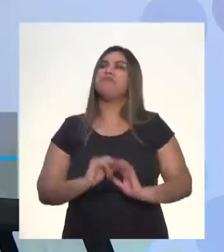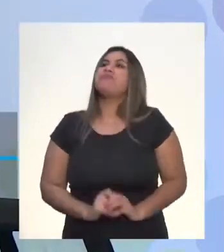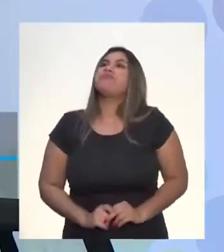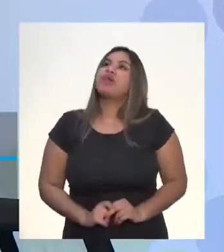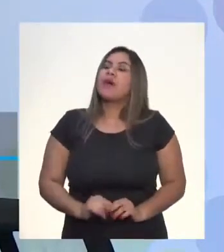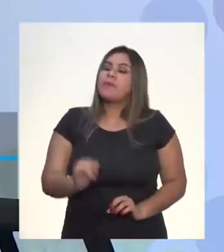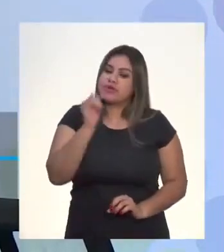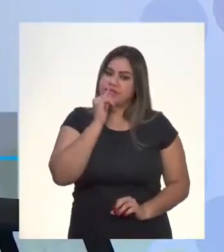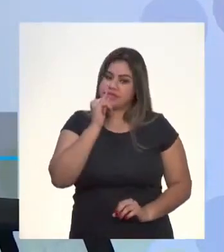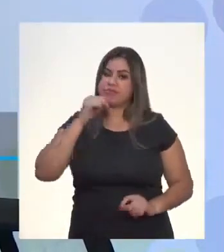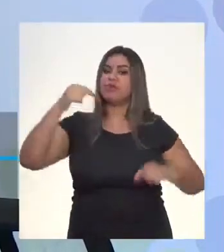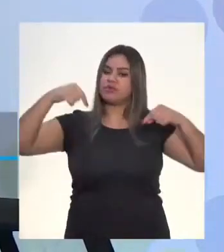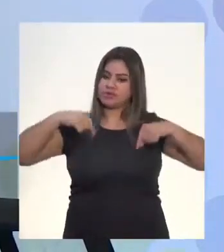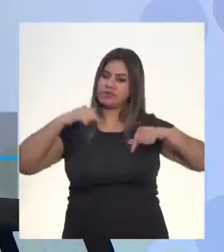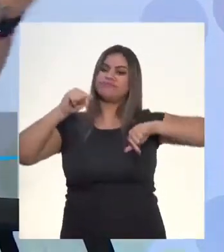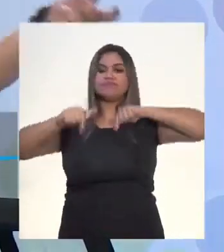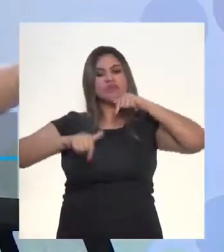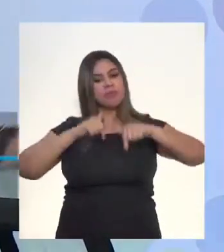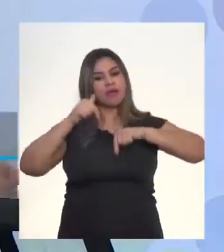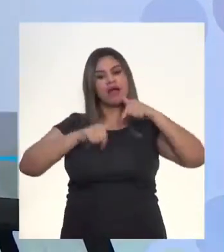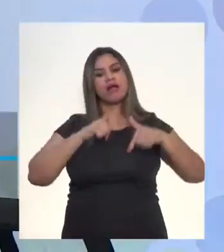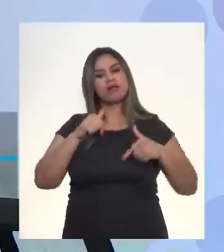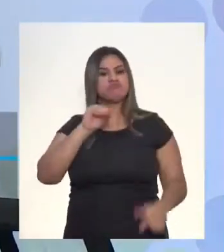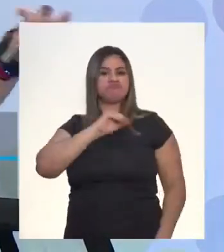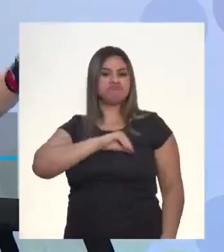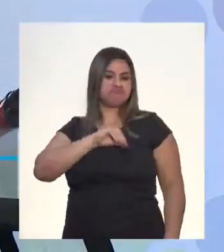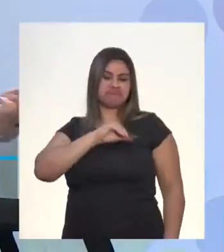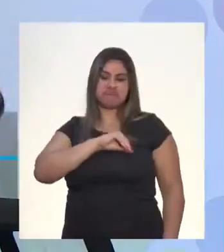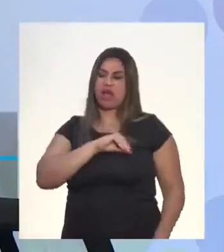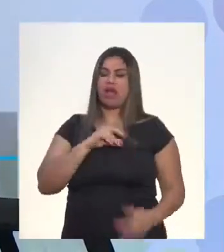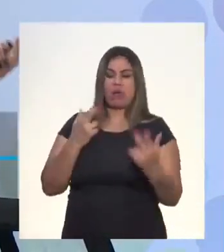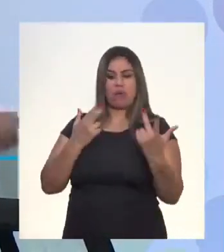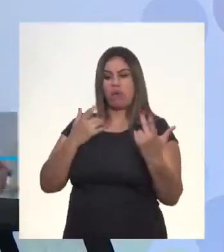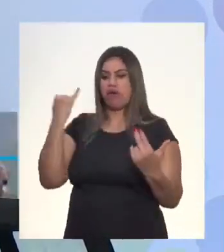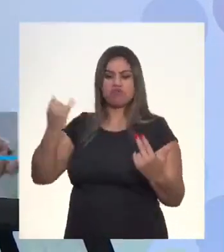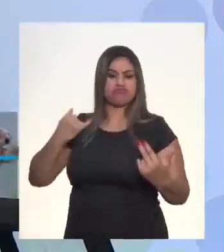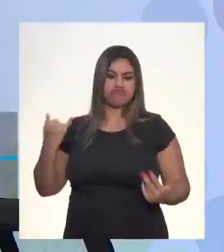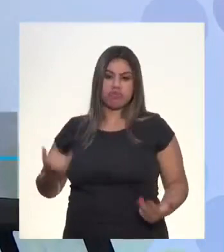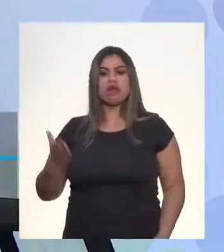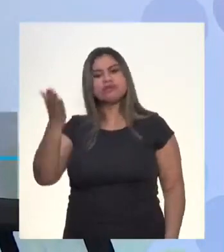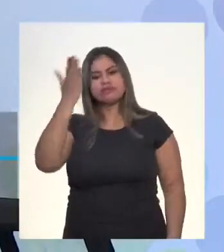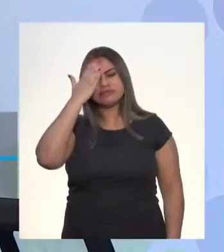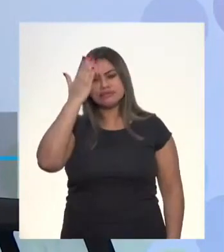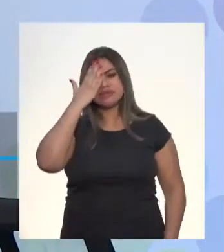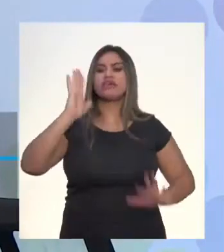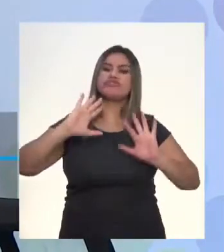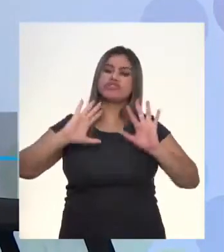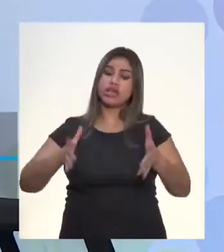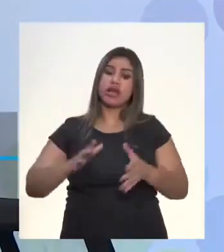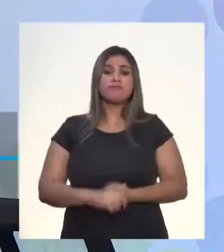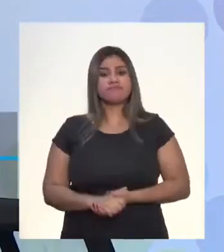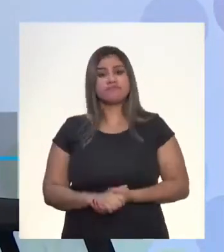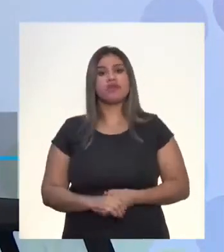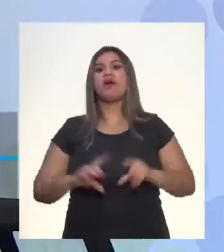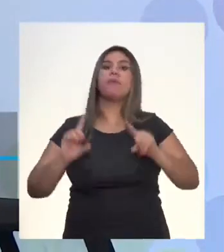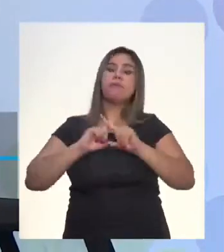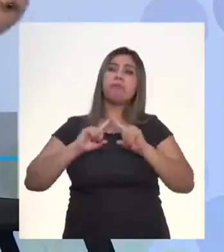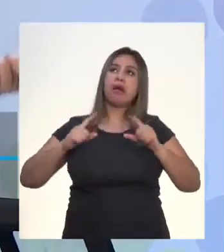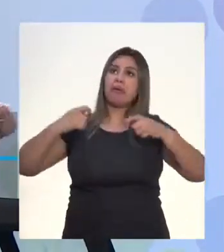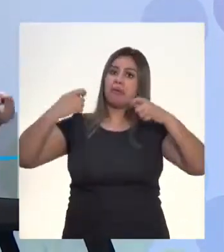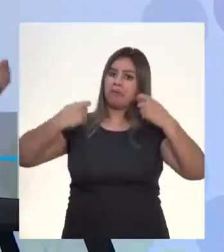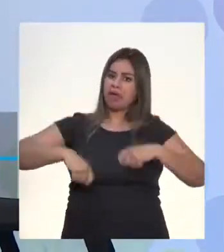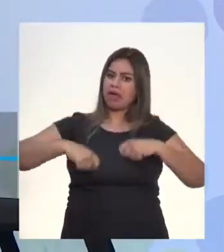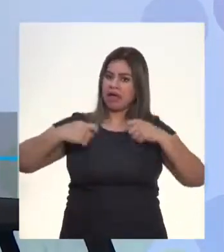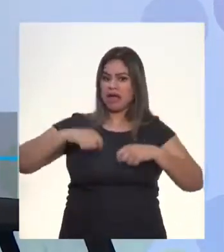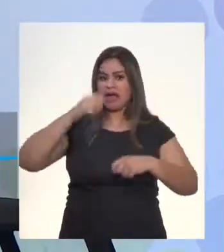aqui, né, trabalhando aqui, eu recebo o mesmo salário que a Jennifer, enfim, sei disso. Mas isso não necessariamente é algo